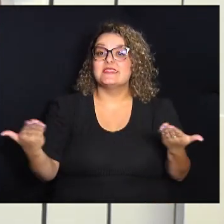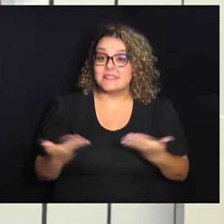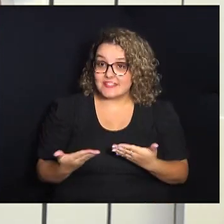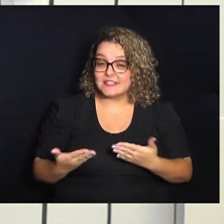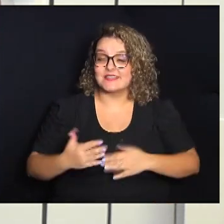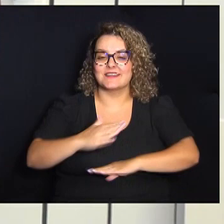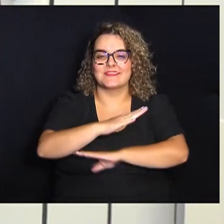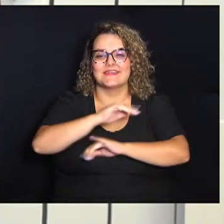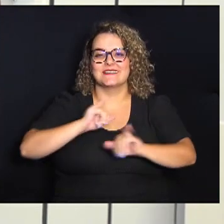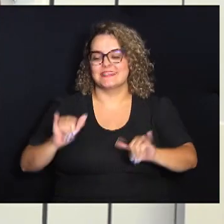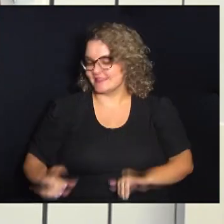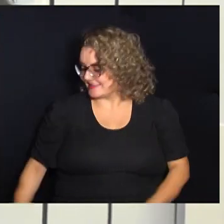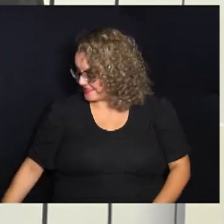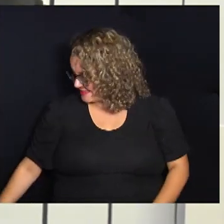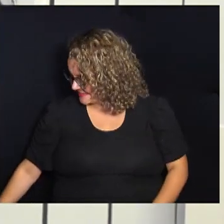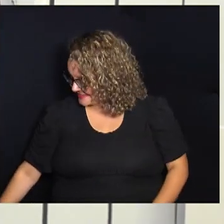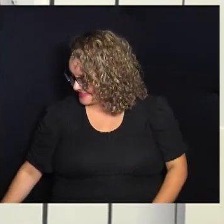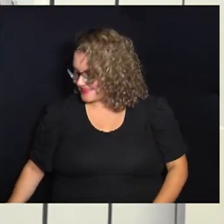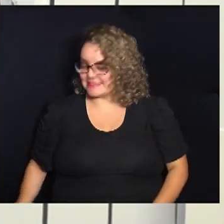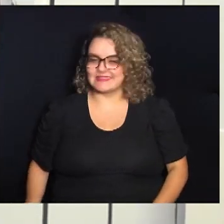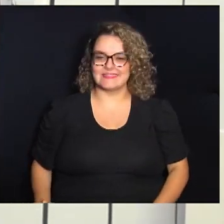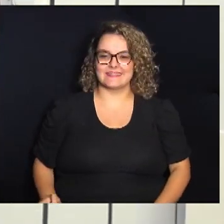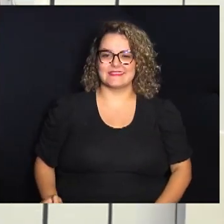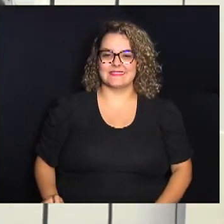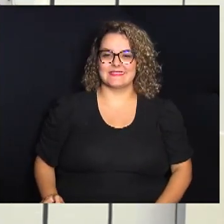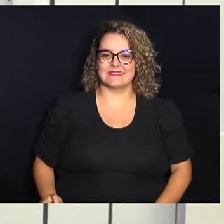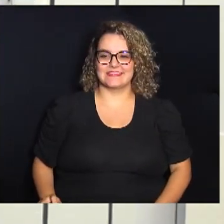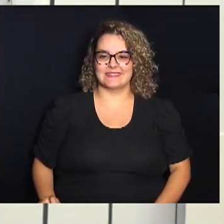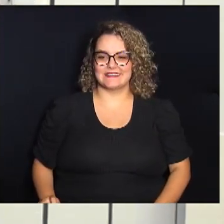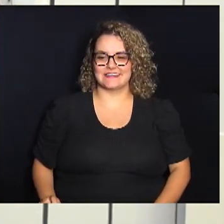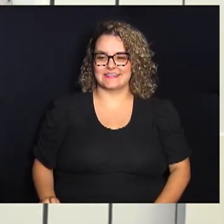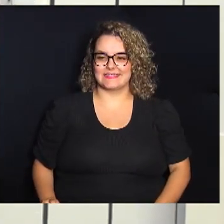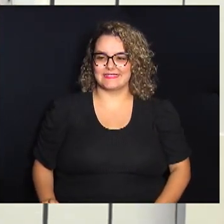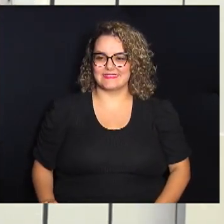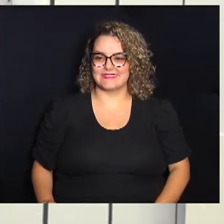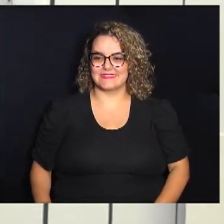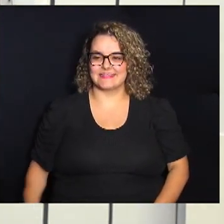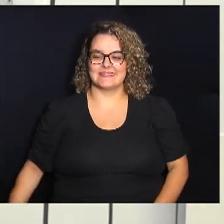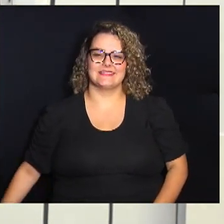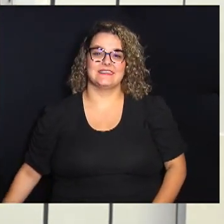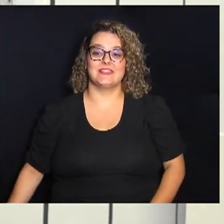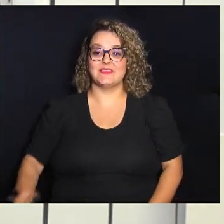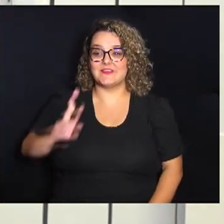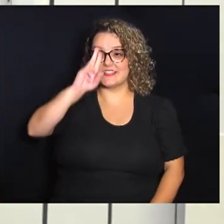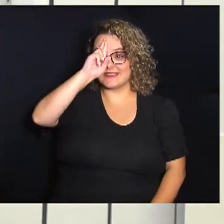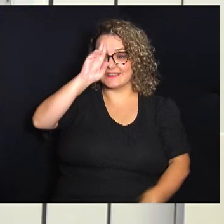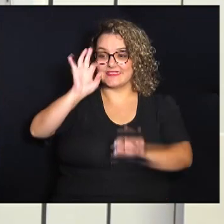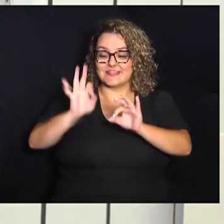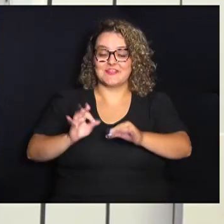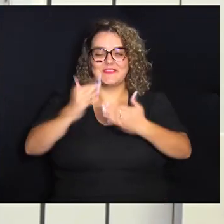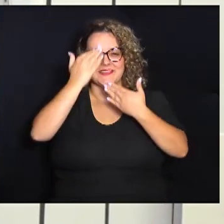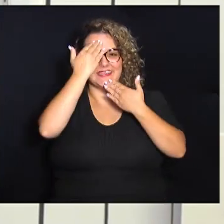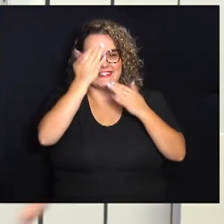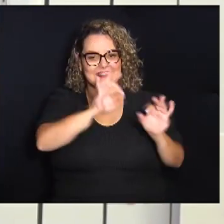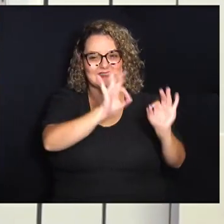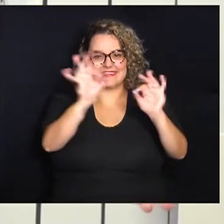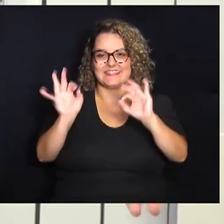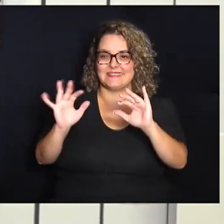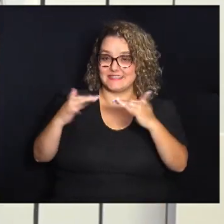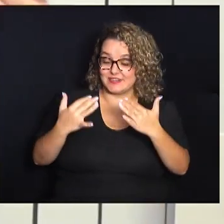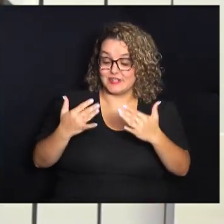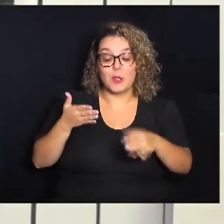Câmara Notícia ao vivo, meio-dia em ponto. Muito obrigado pela sua companhia, pela sua audiência